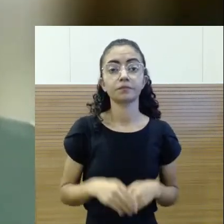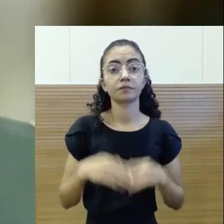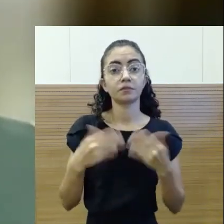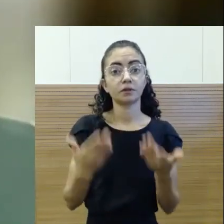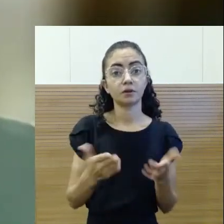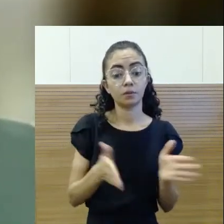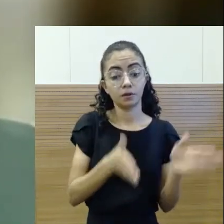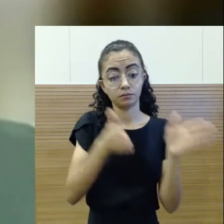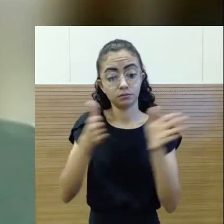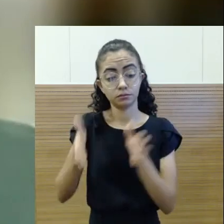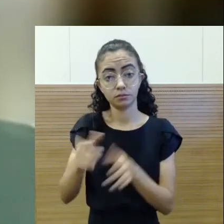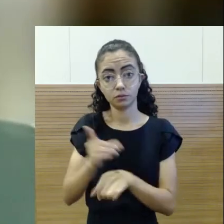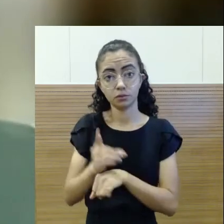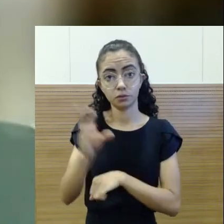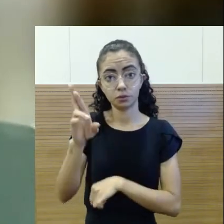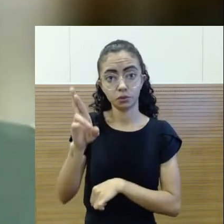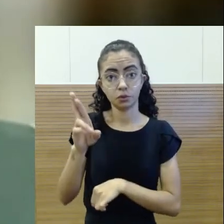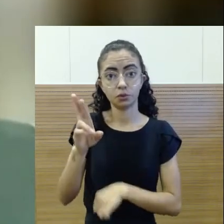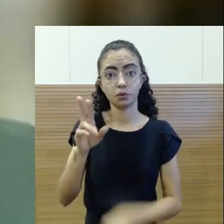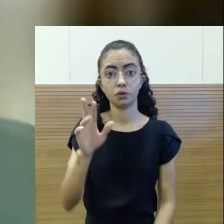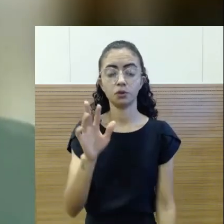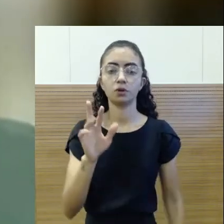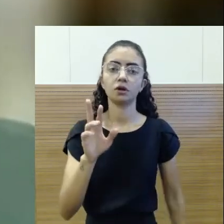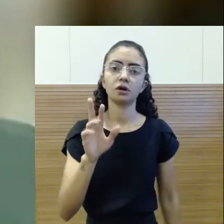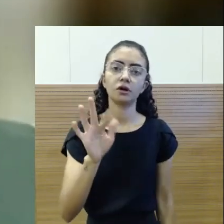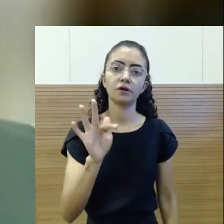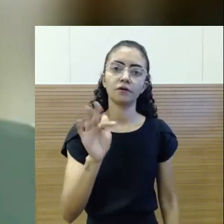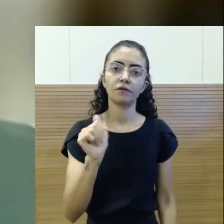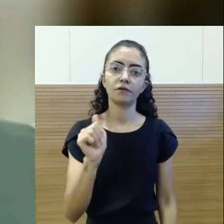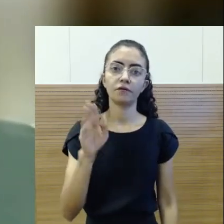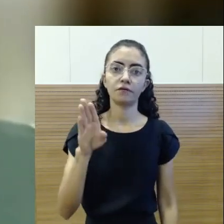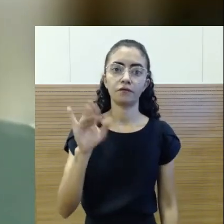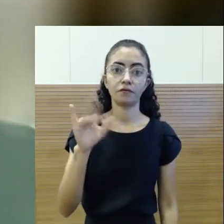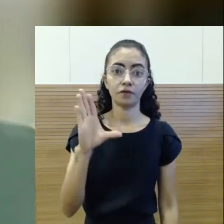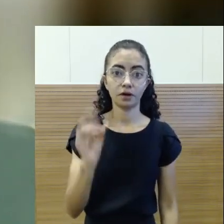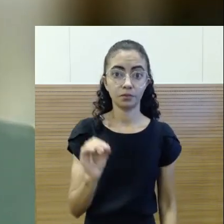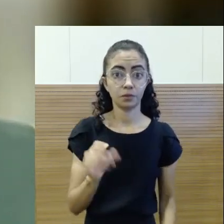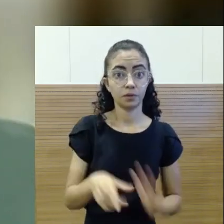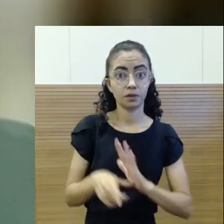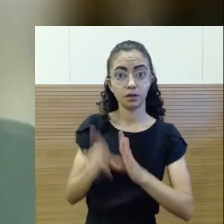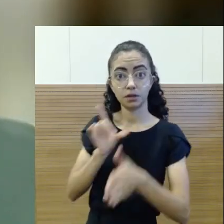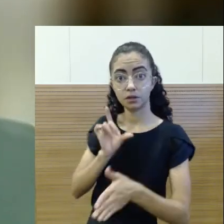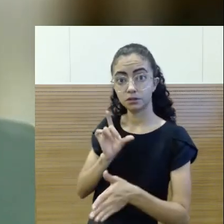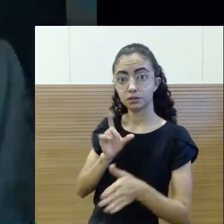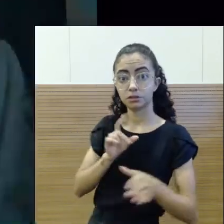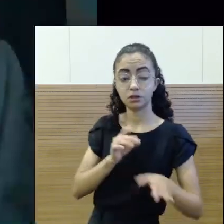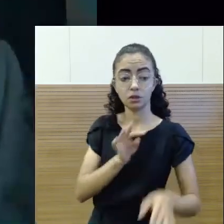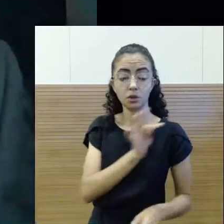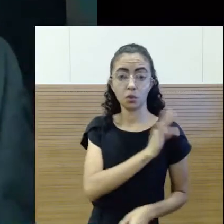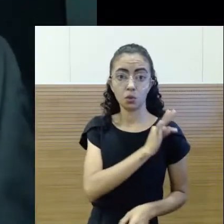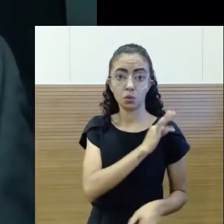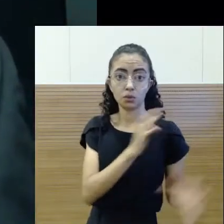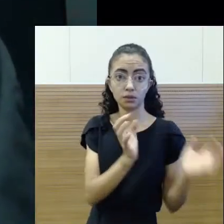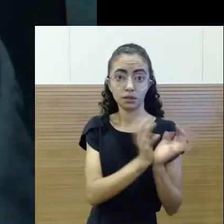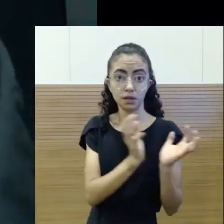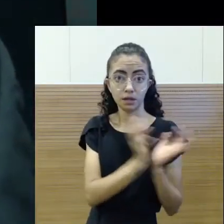a palavra ao doutor Fábio Gomes, a nossa equipe técnica solicitou, então, um momento